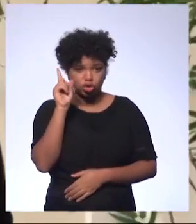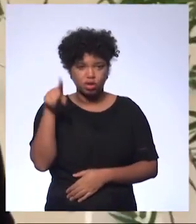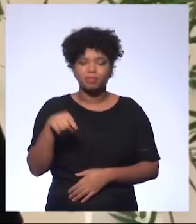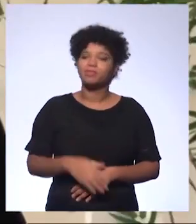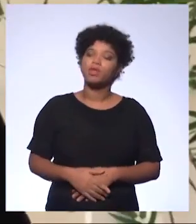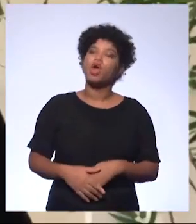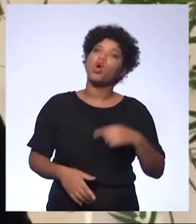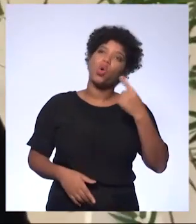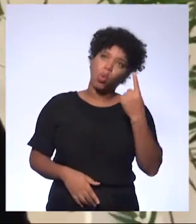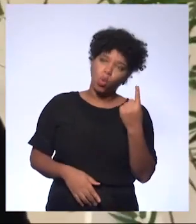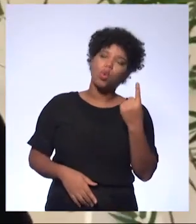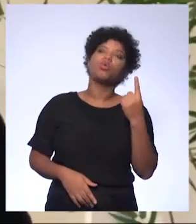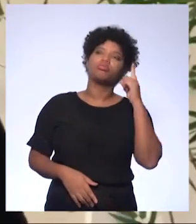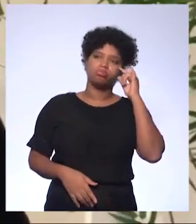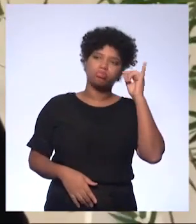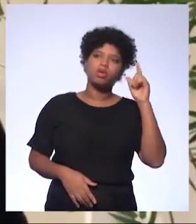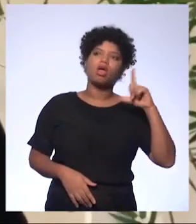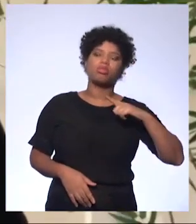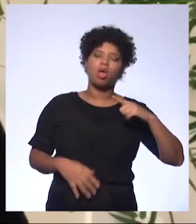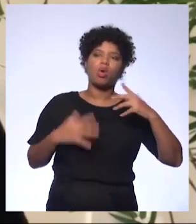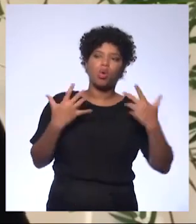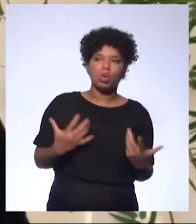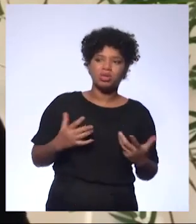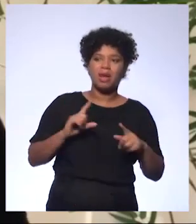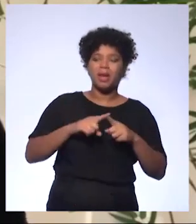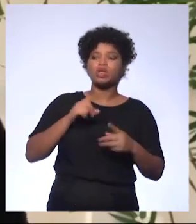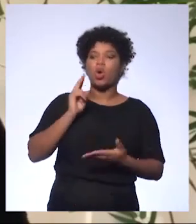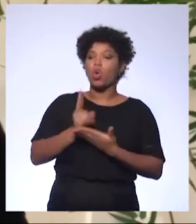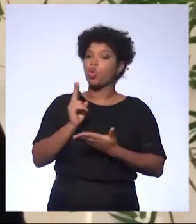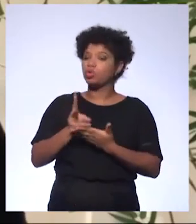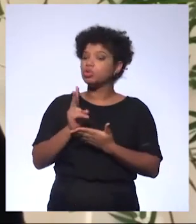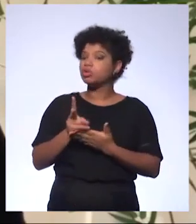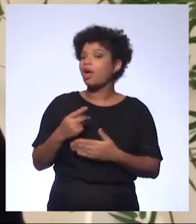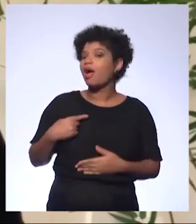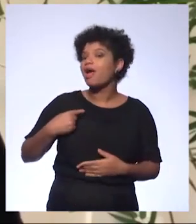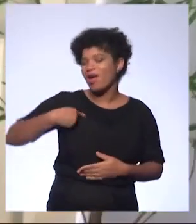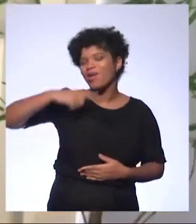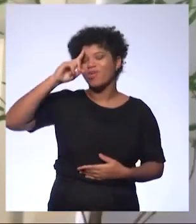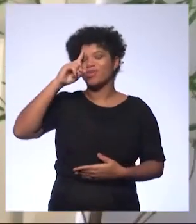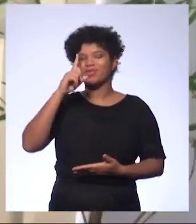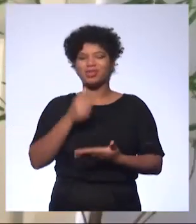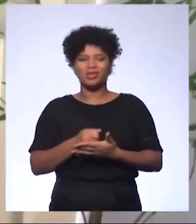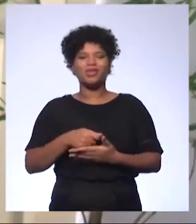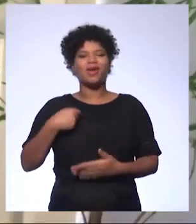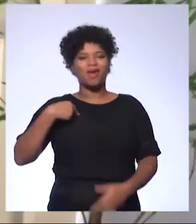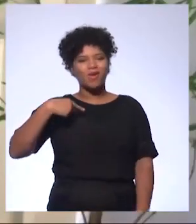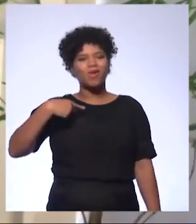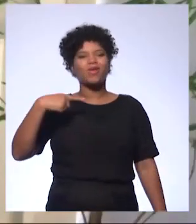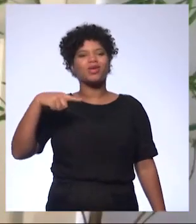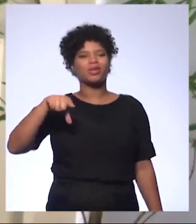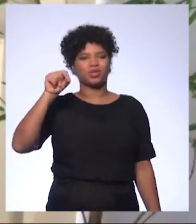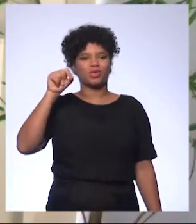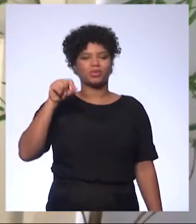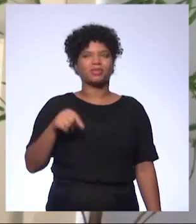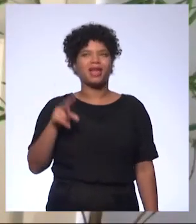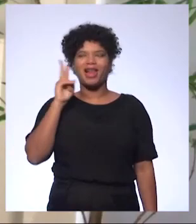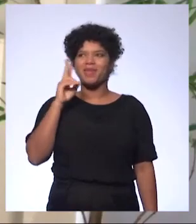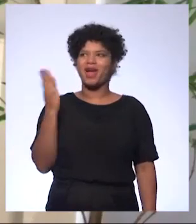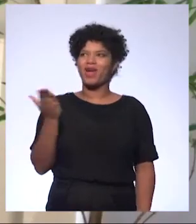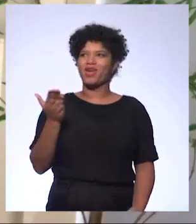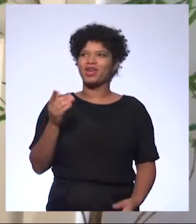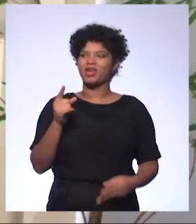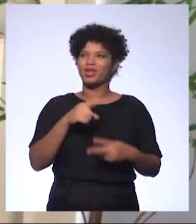sim que você vai acordar desse jeito, mas continuar assim é uma opção. Eu lembrei de duas músicas agora, uma do